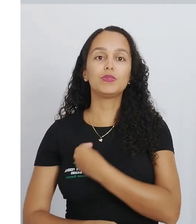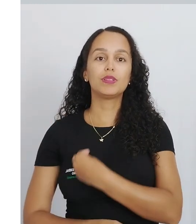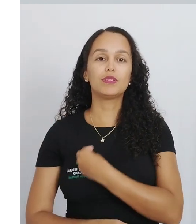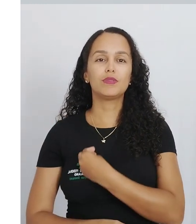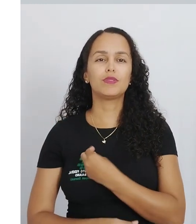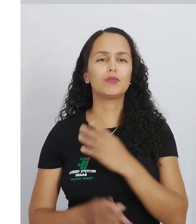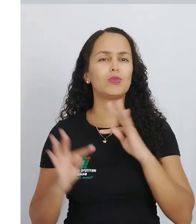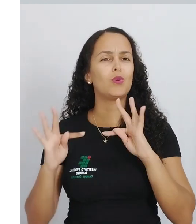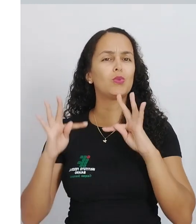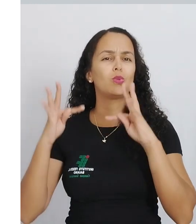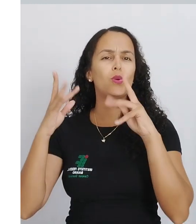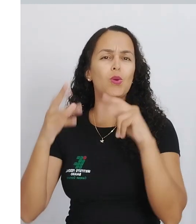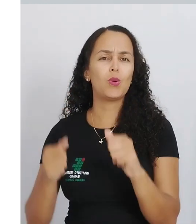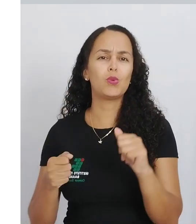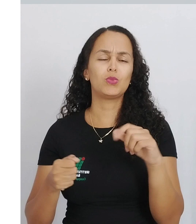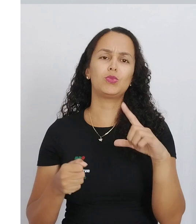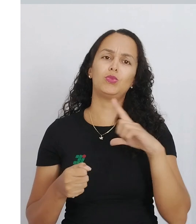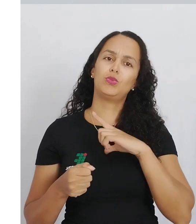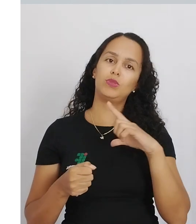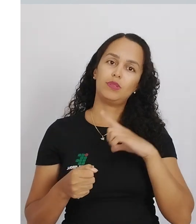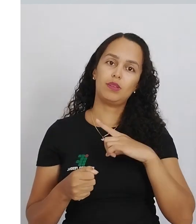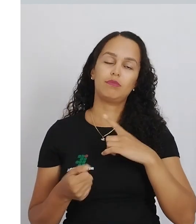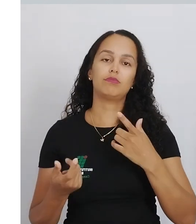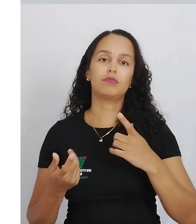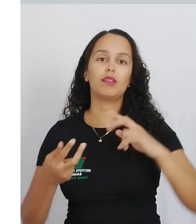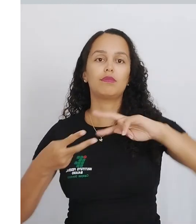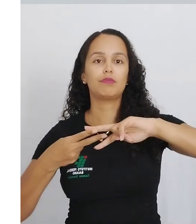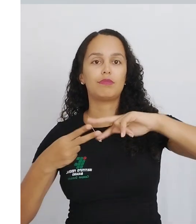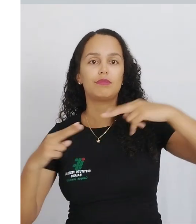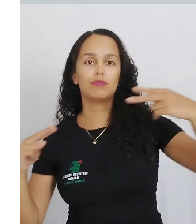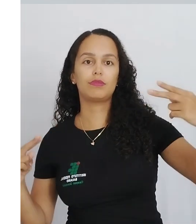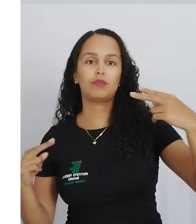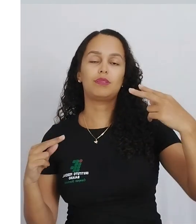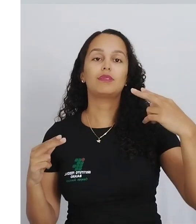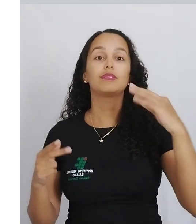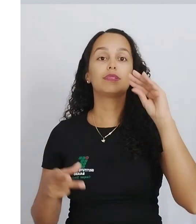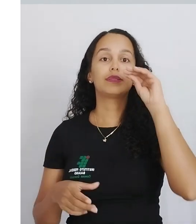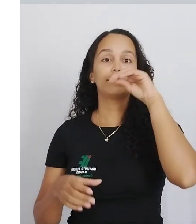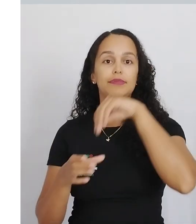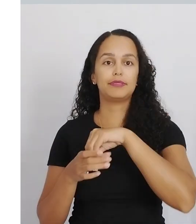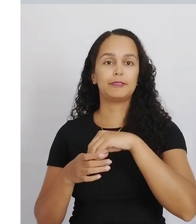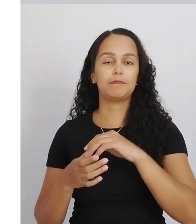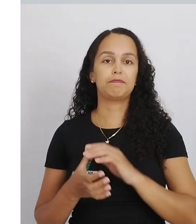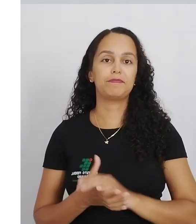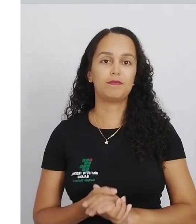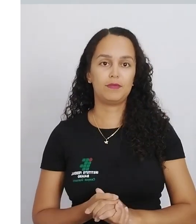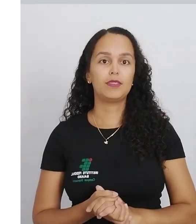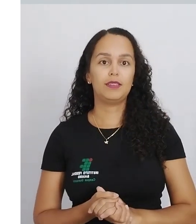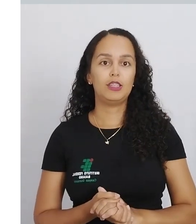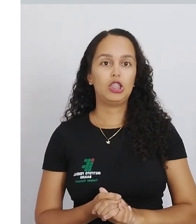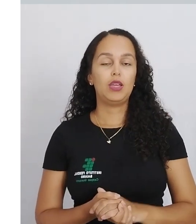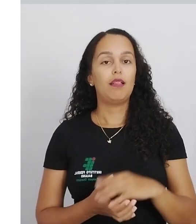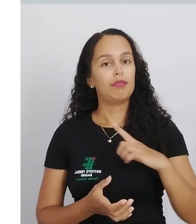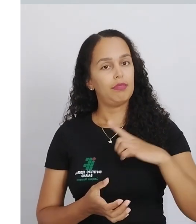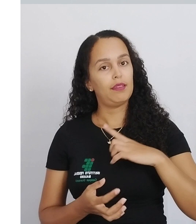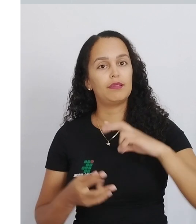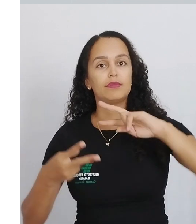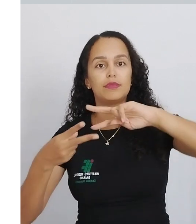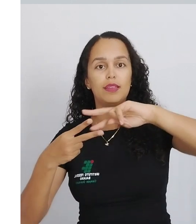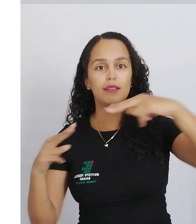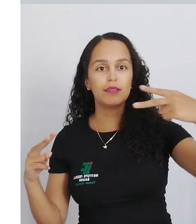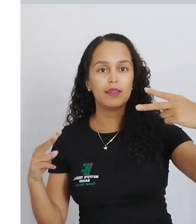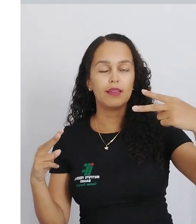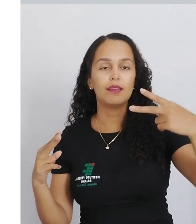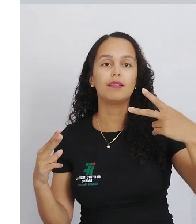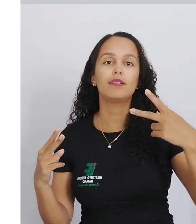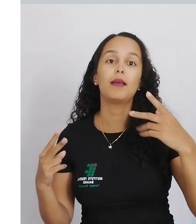todos os seres vivos eles têm material genético os compondo. Normalmente, eles têm DNA,